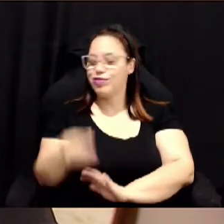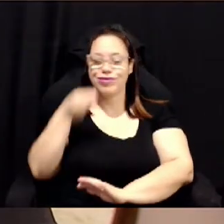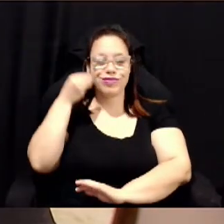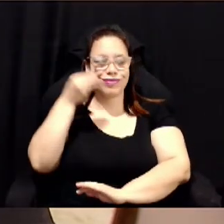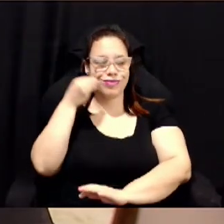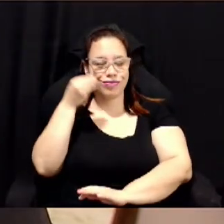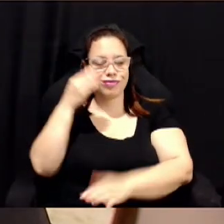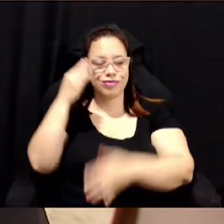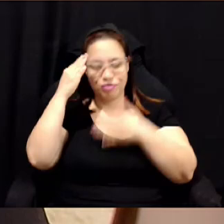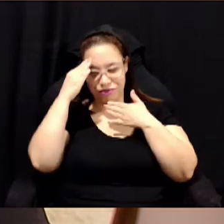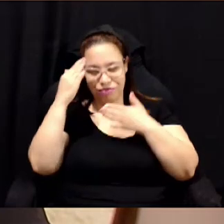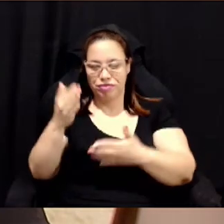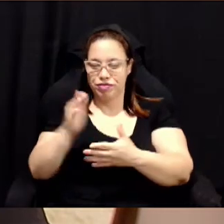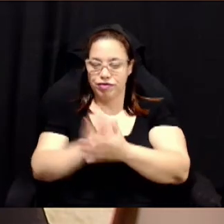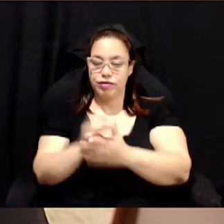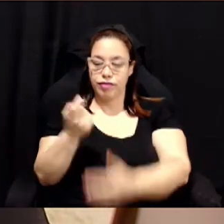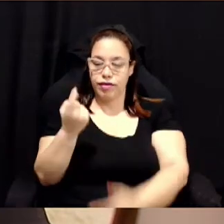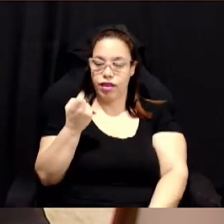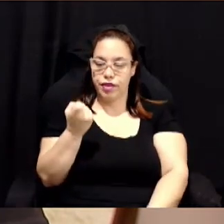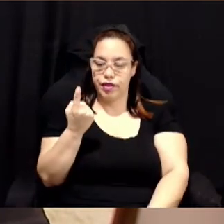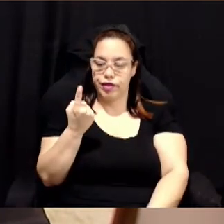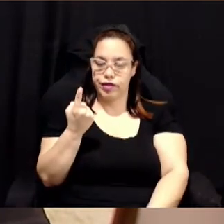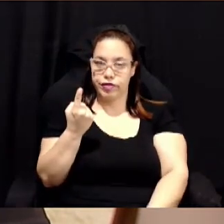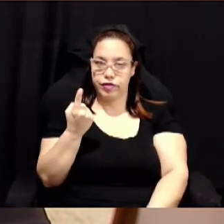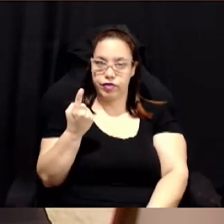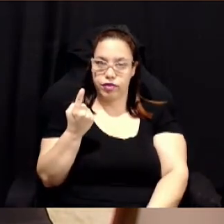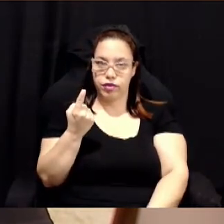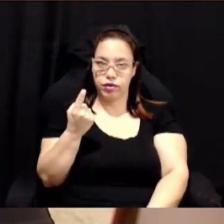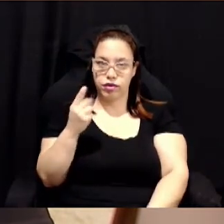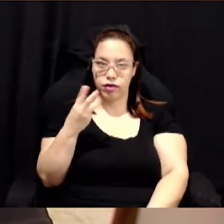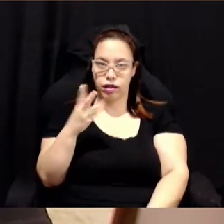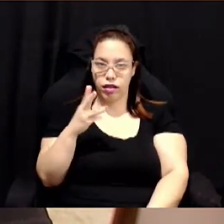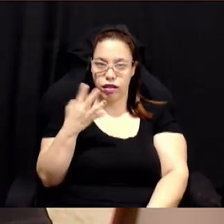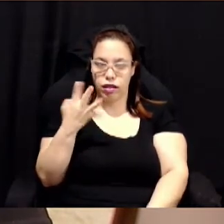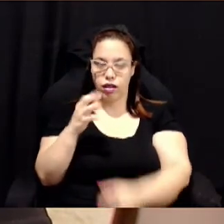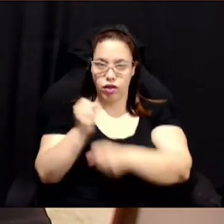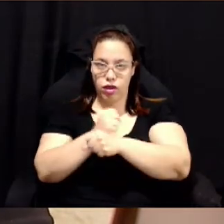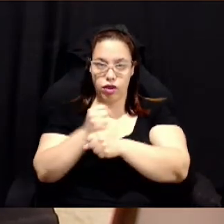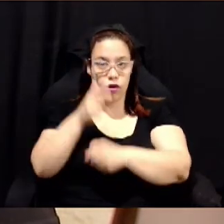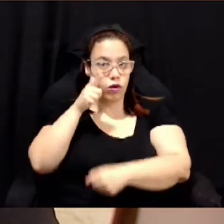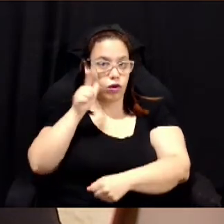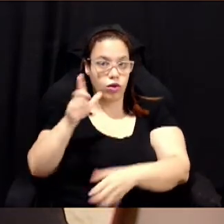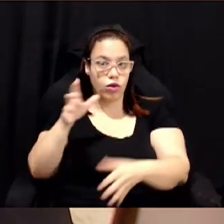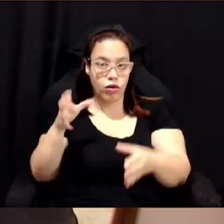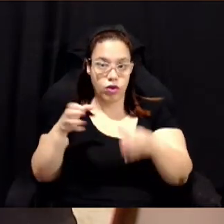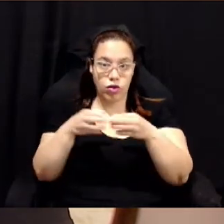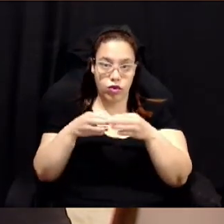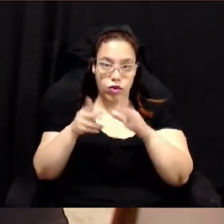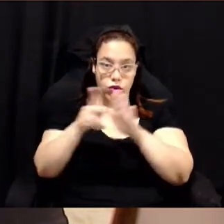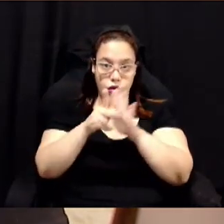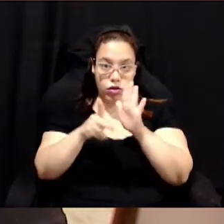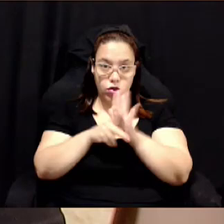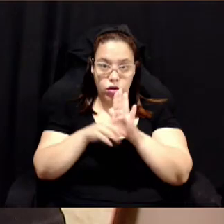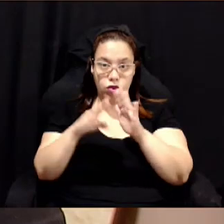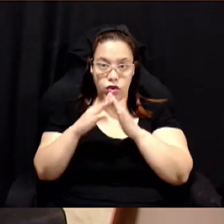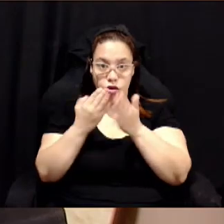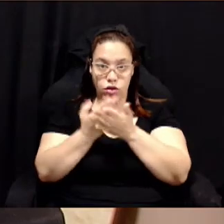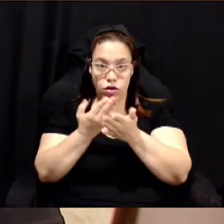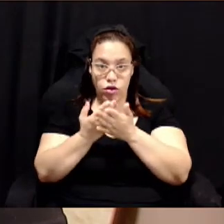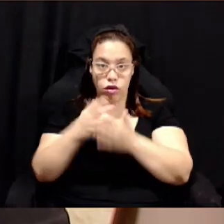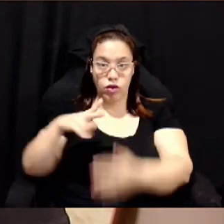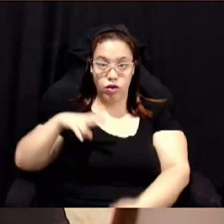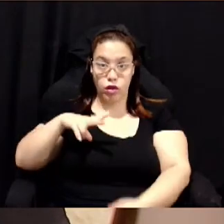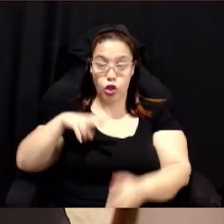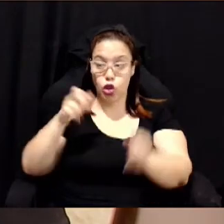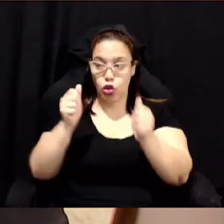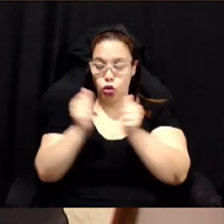né? A primeira delas foi que há 3 ou 4 anos nós conseguimos reunir dentro do programa escolas públicas e particulares,